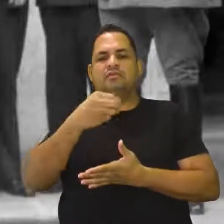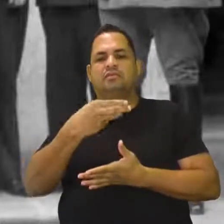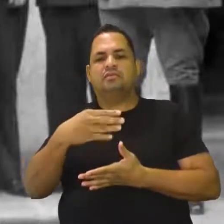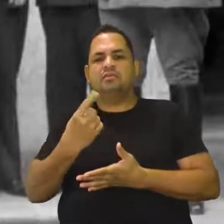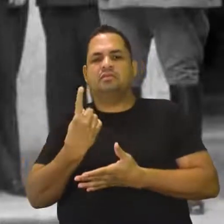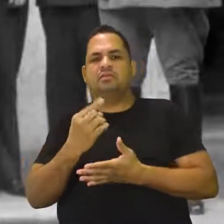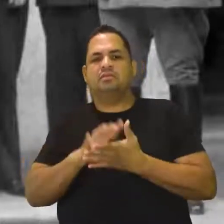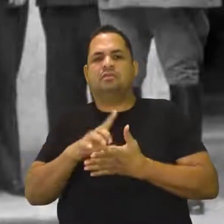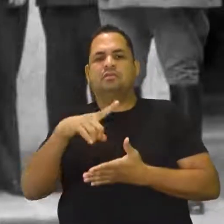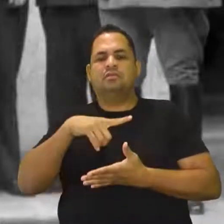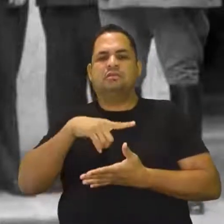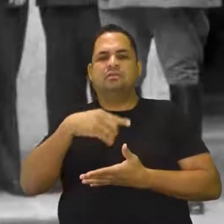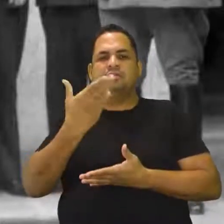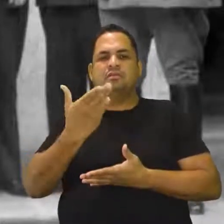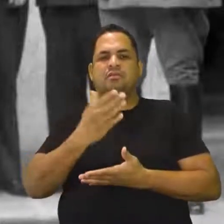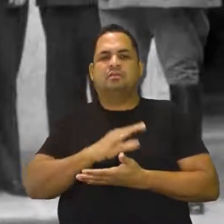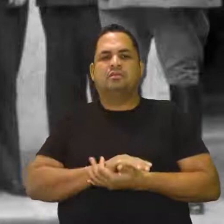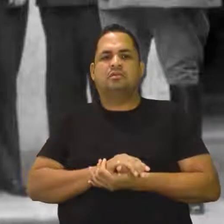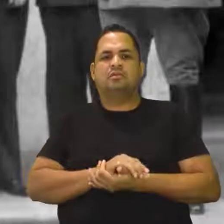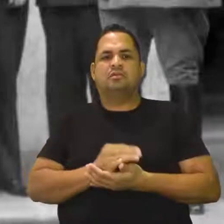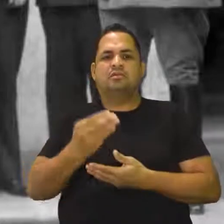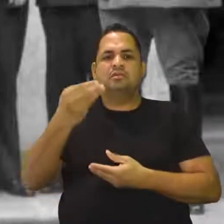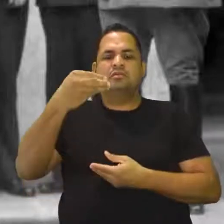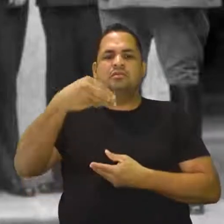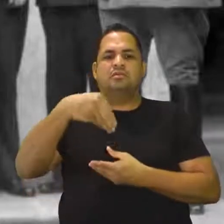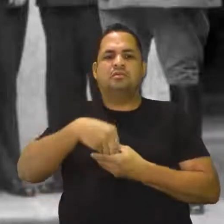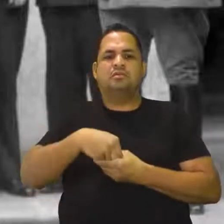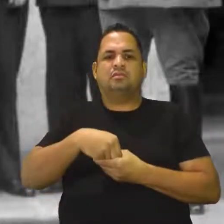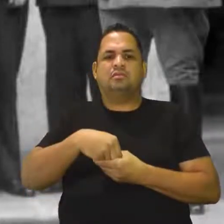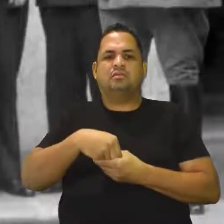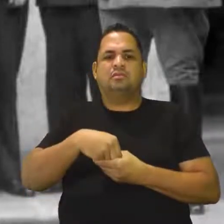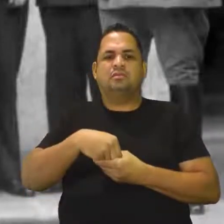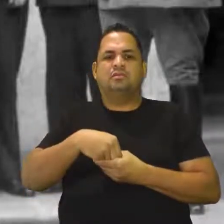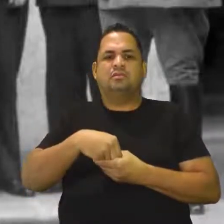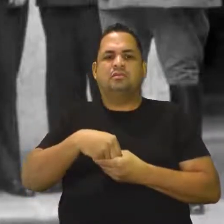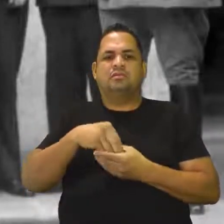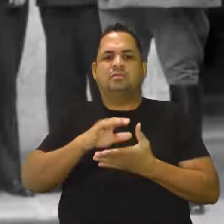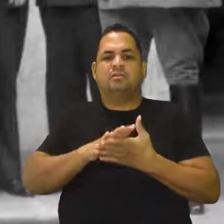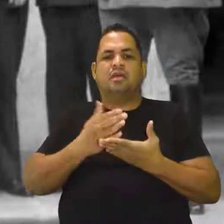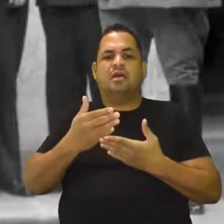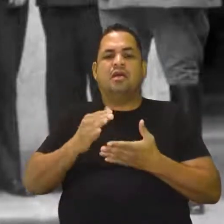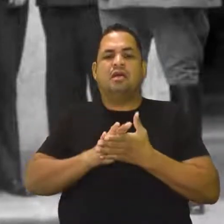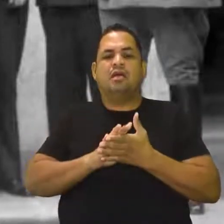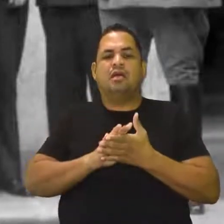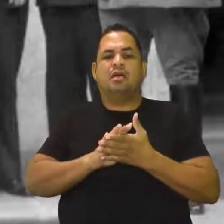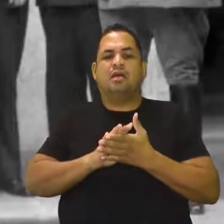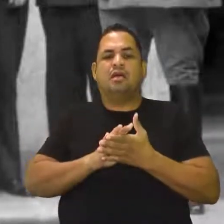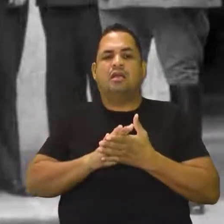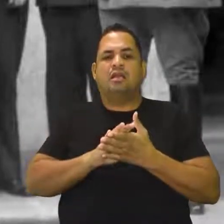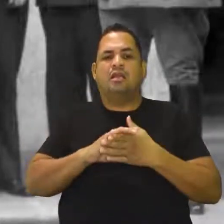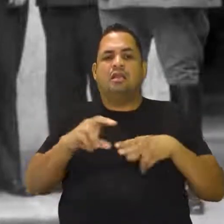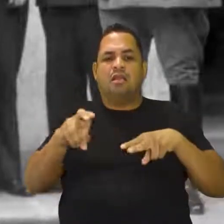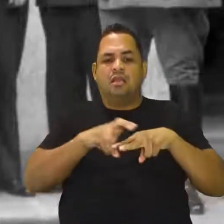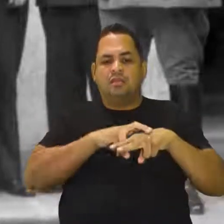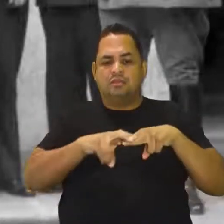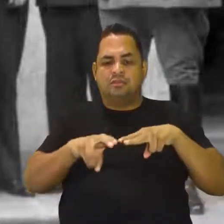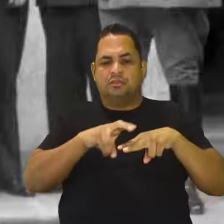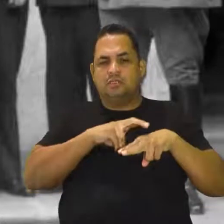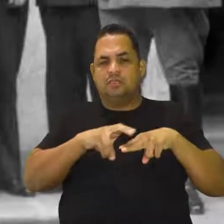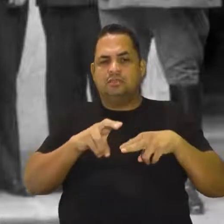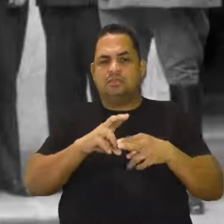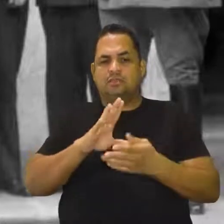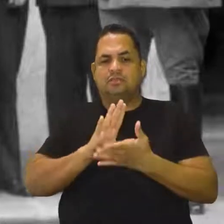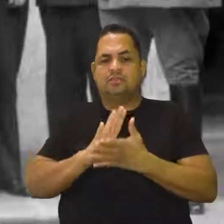nós vamos ter um interventor, mas um interventor dentro da estrada de ferro, que vai ser estatizada, vai virar